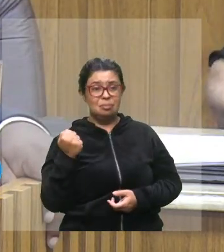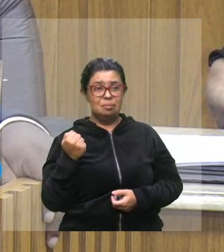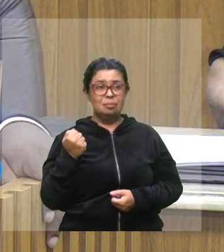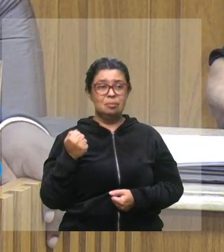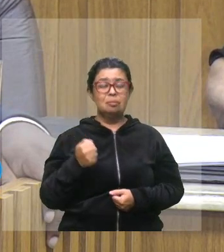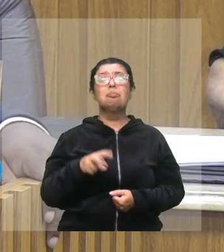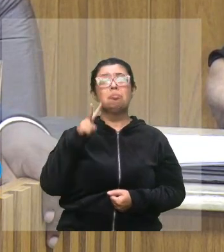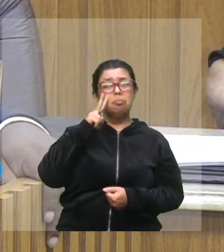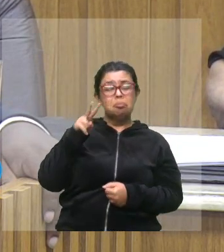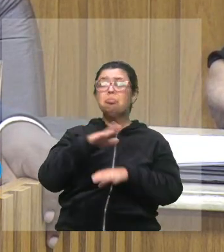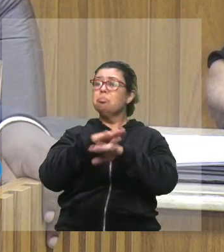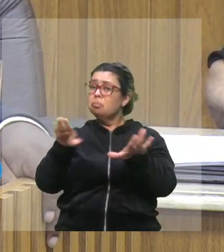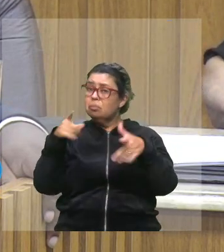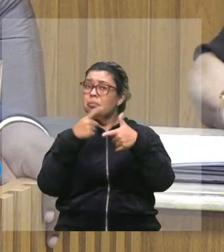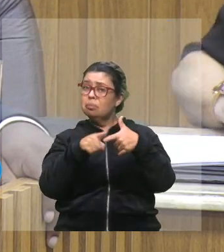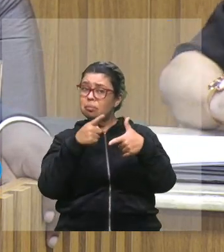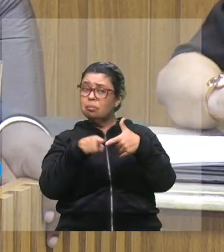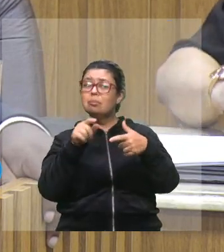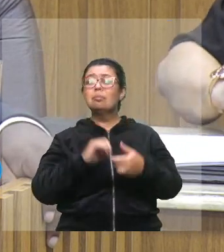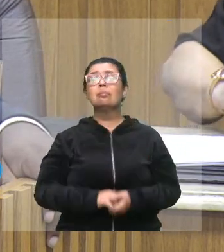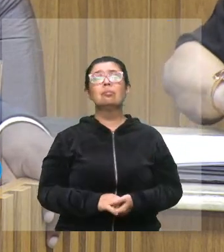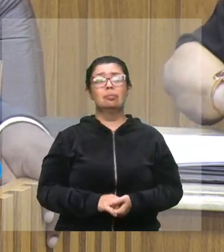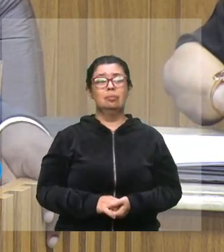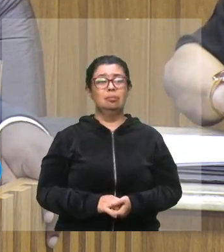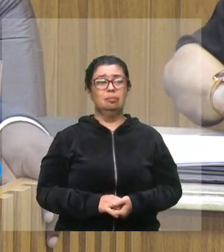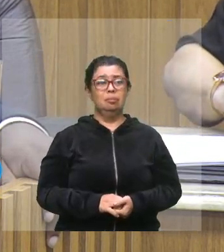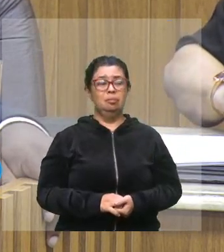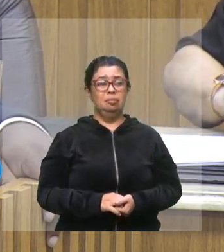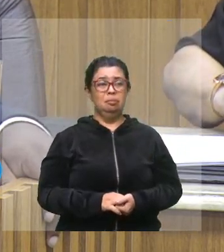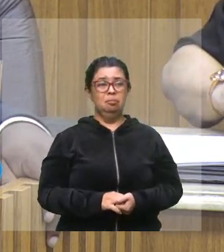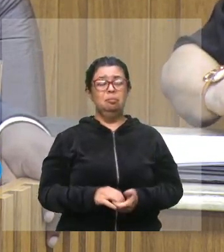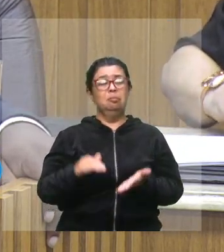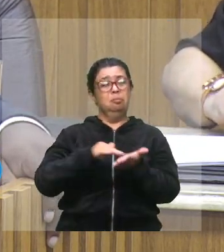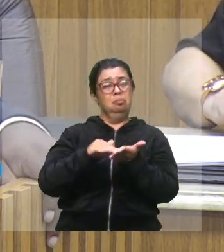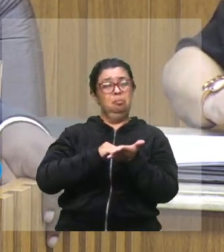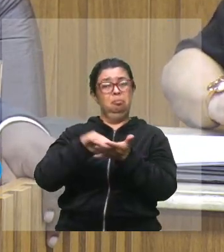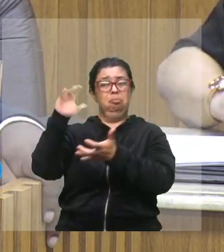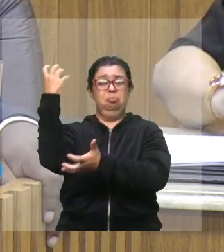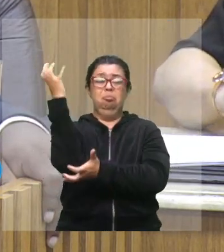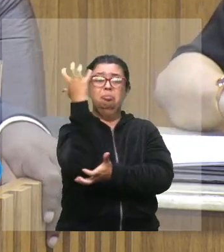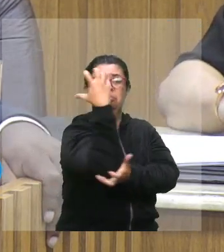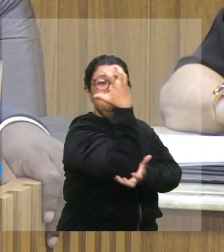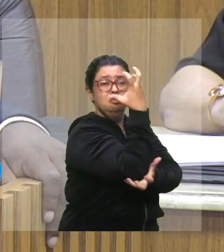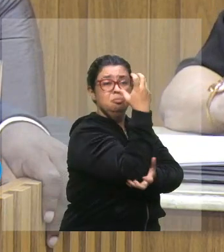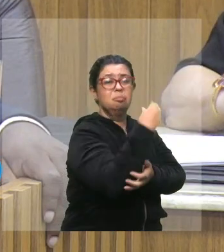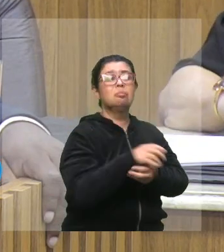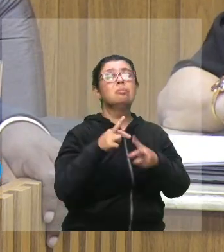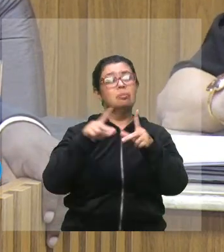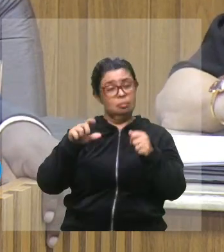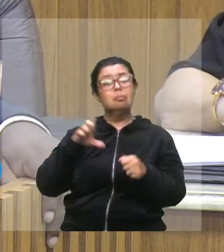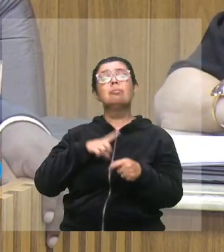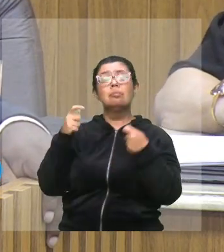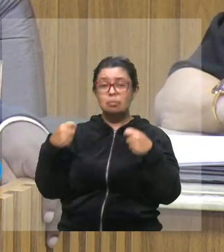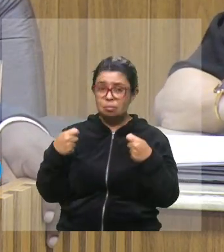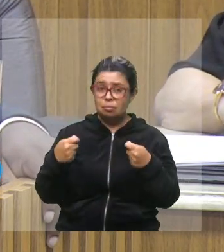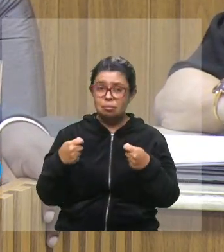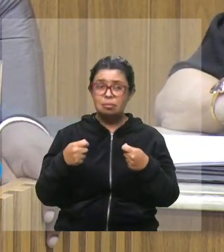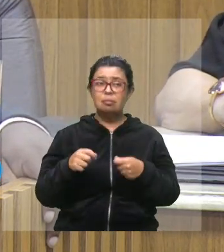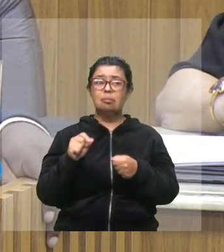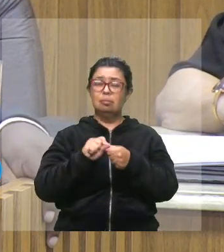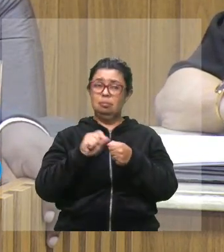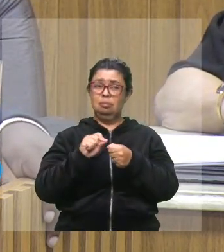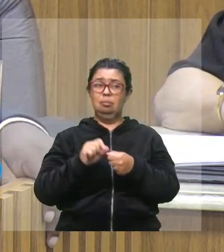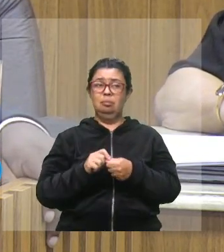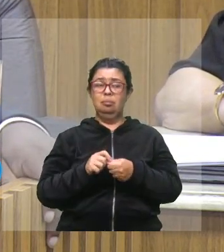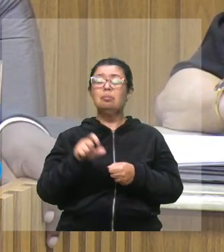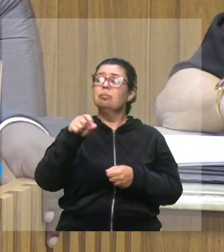resolver a situação. O Secretaria do Meio Ambiente, alguma coisa tem que ser resolvido e plantar o que tem que ser